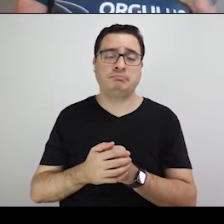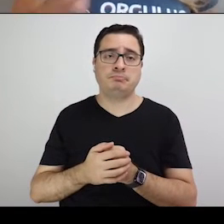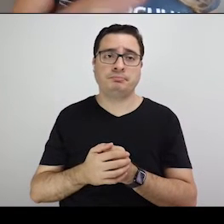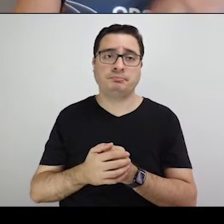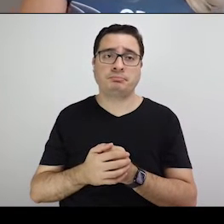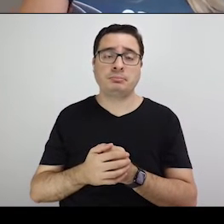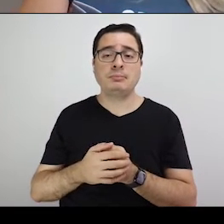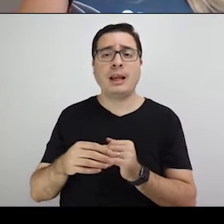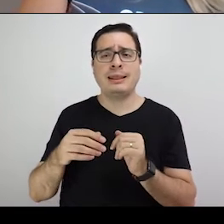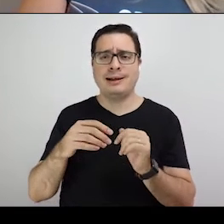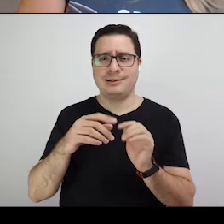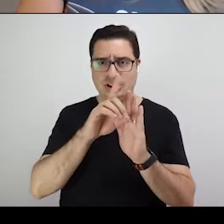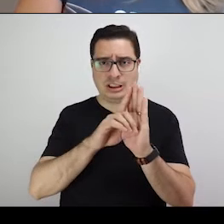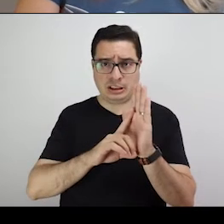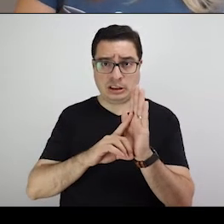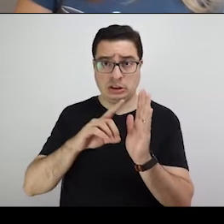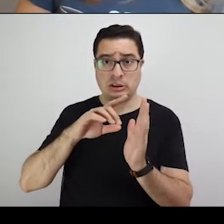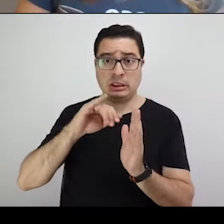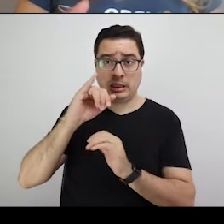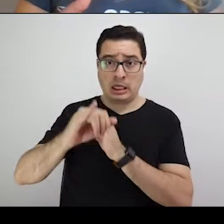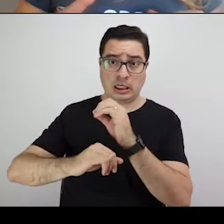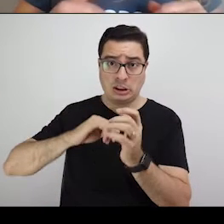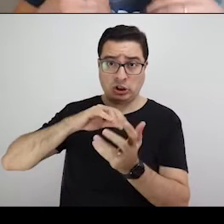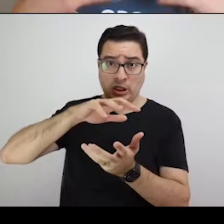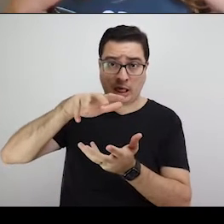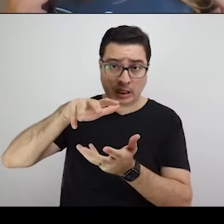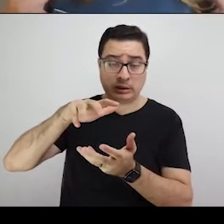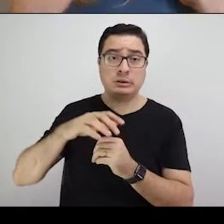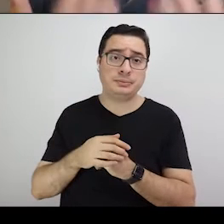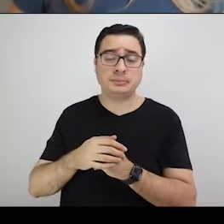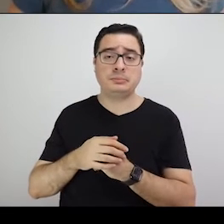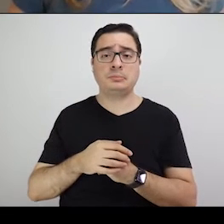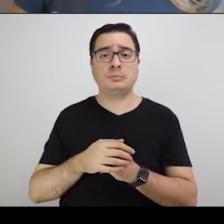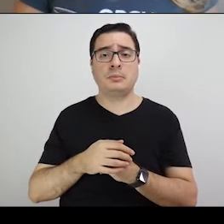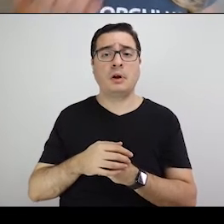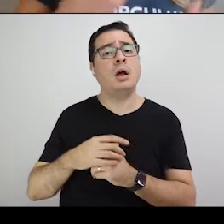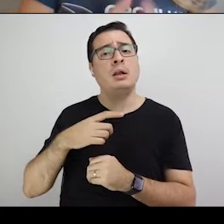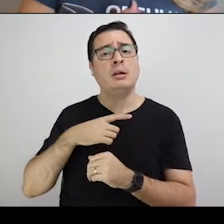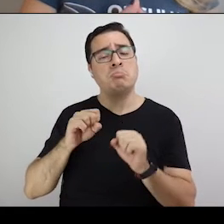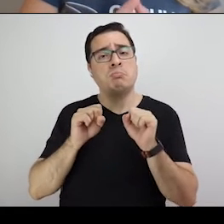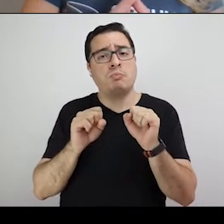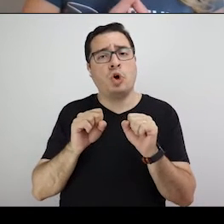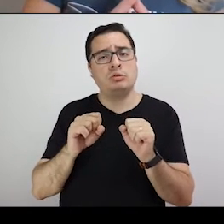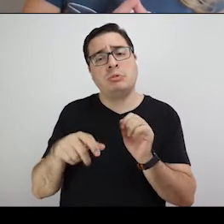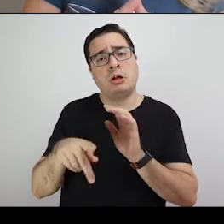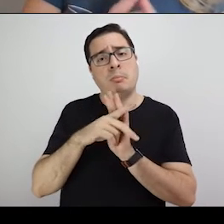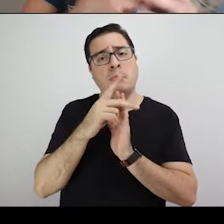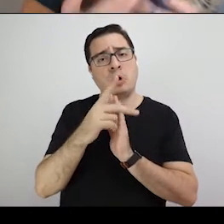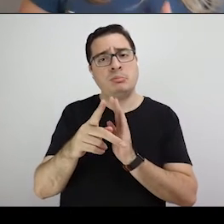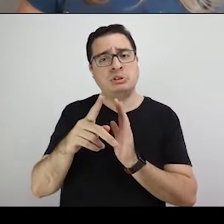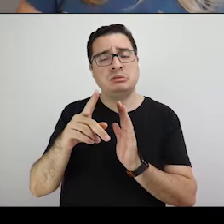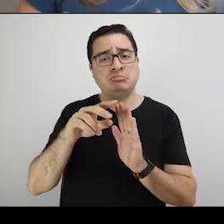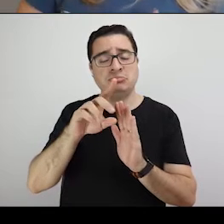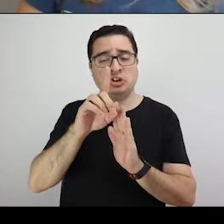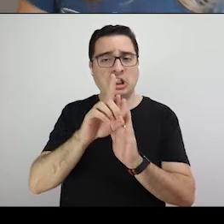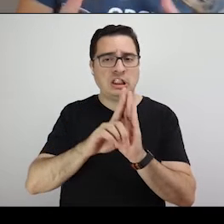Das diretrizes internacionais, né, então, elas podem ter suas próprias diretrizes, como,